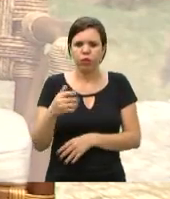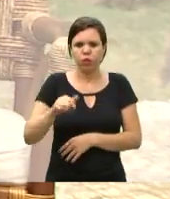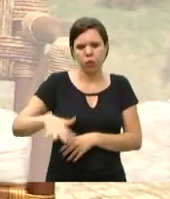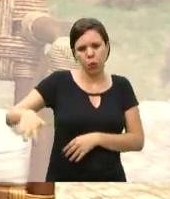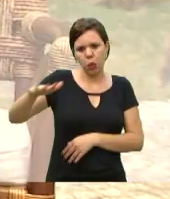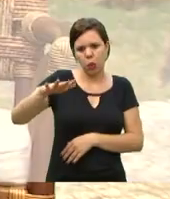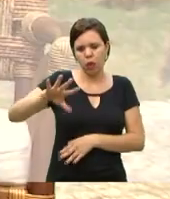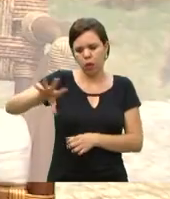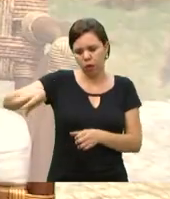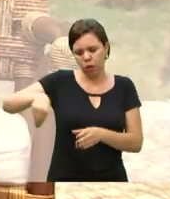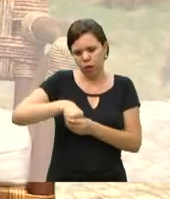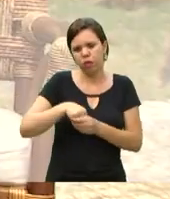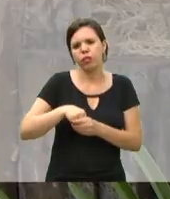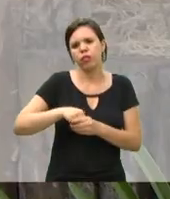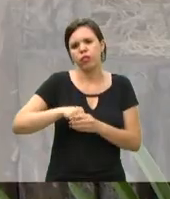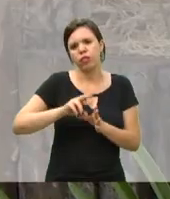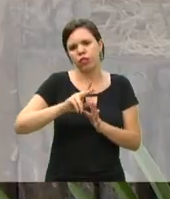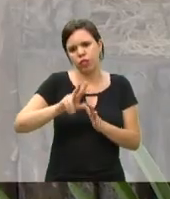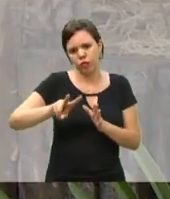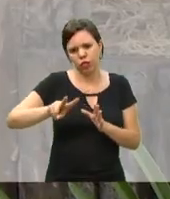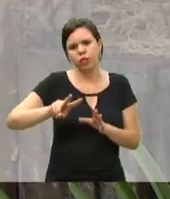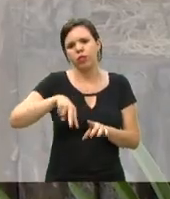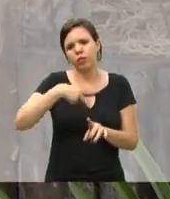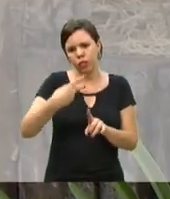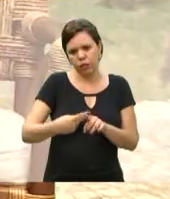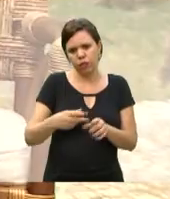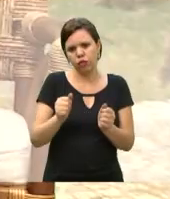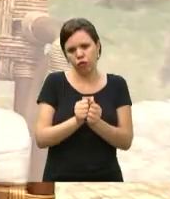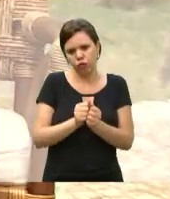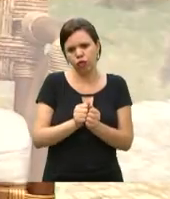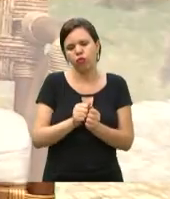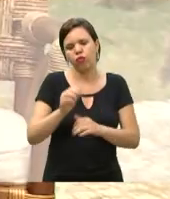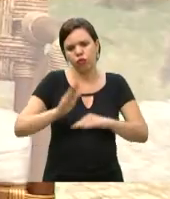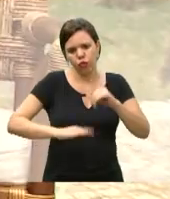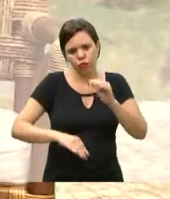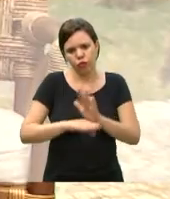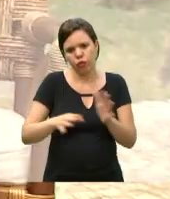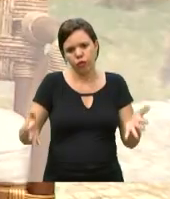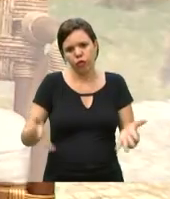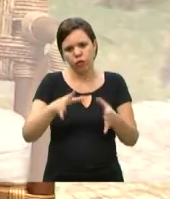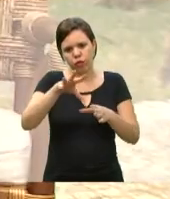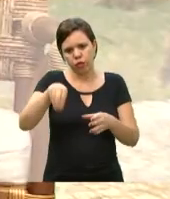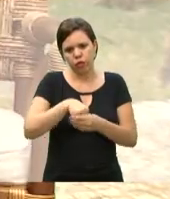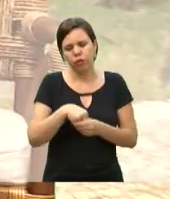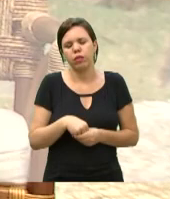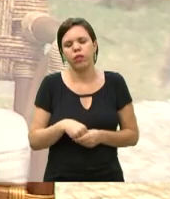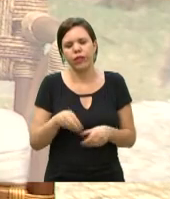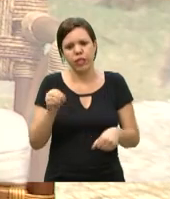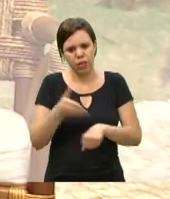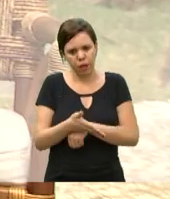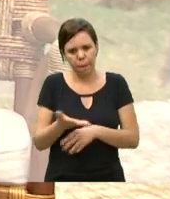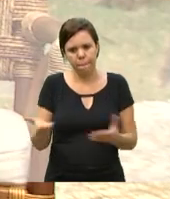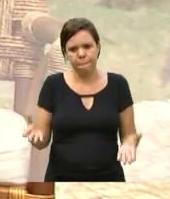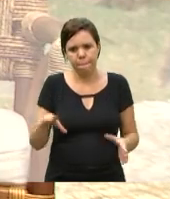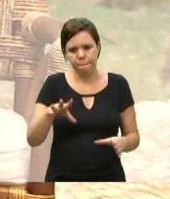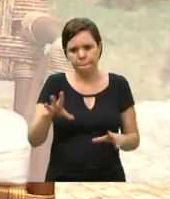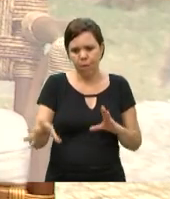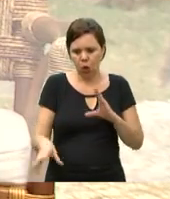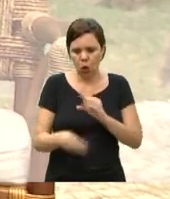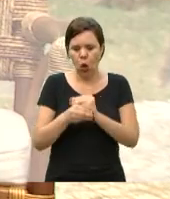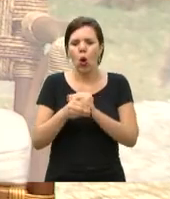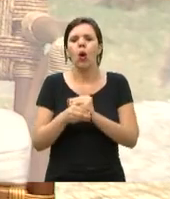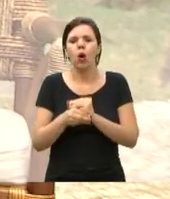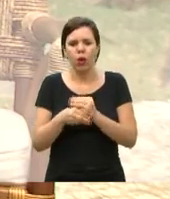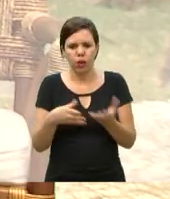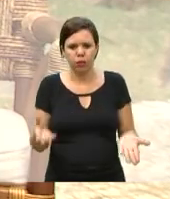áreas foram, né, sendo, se incorporando, né, assim, fazendo parte,